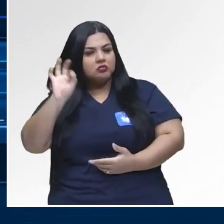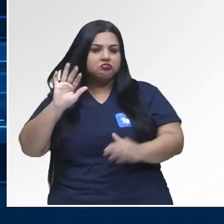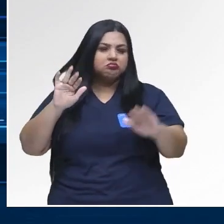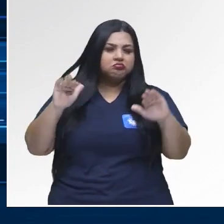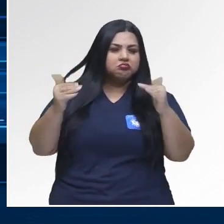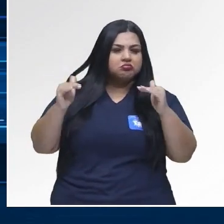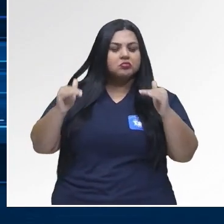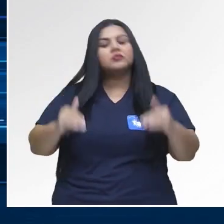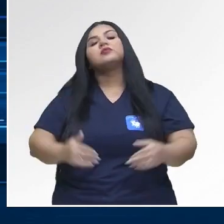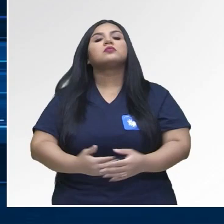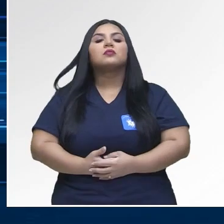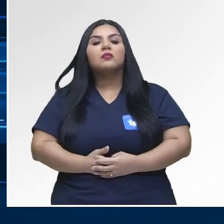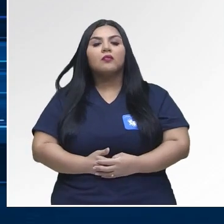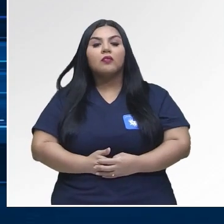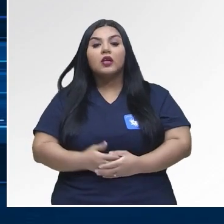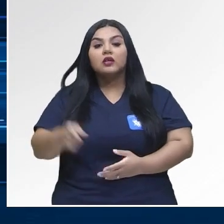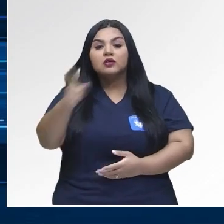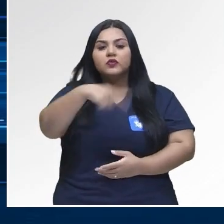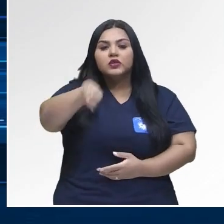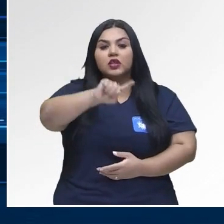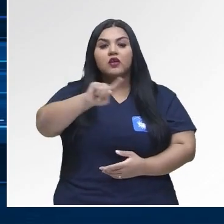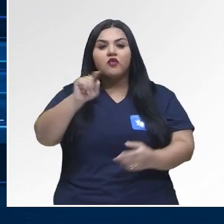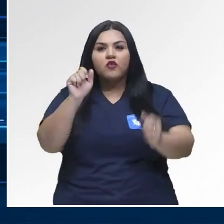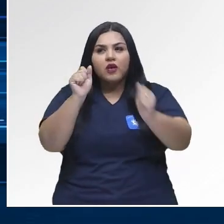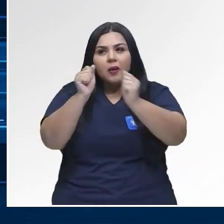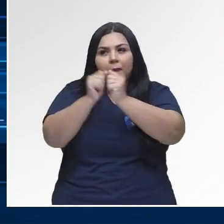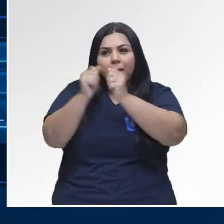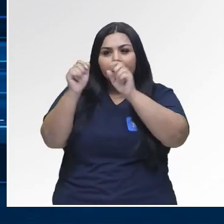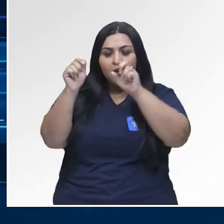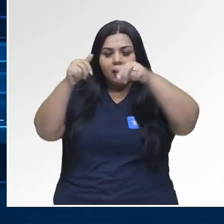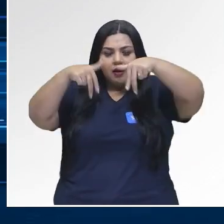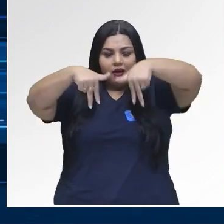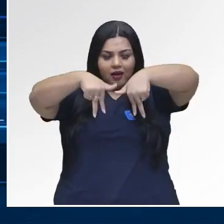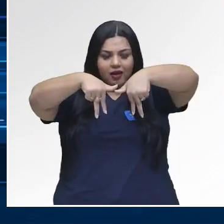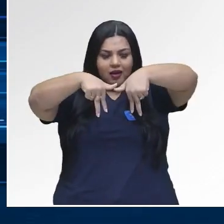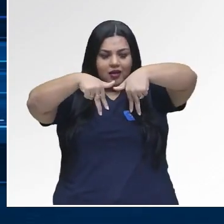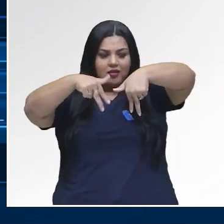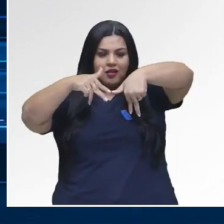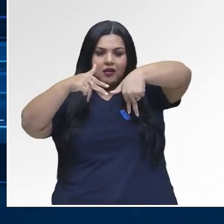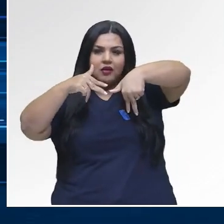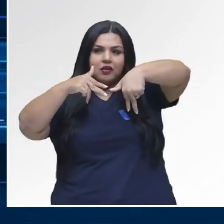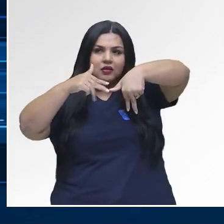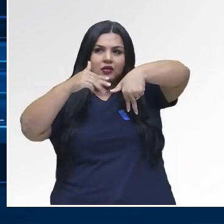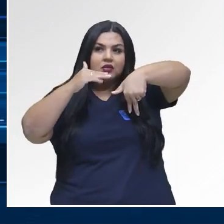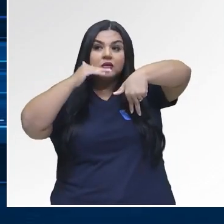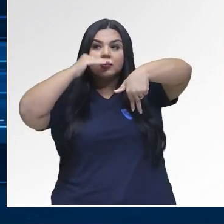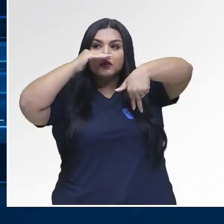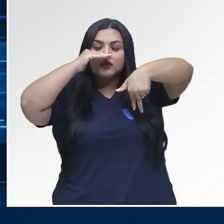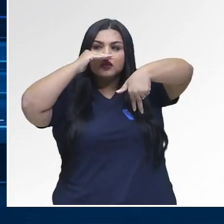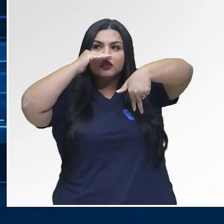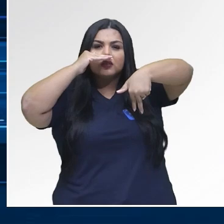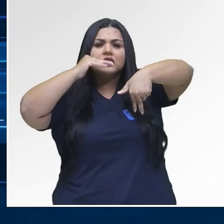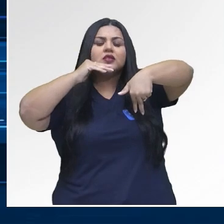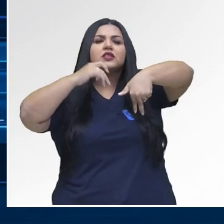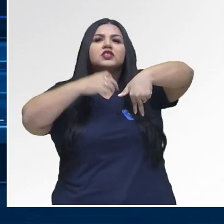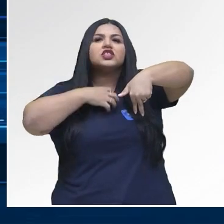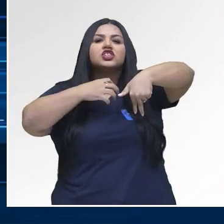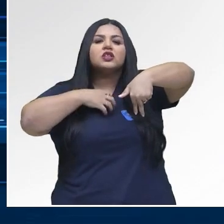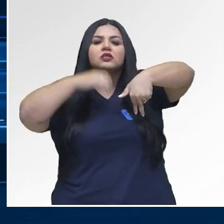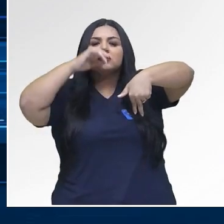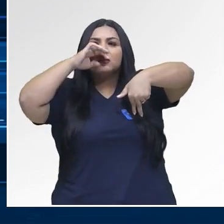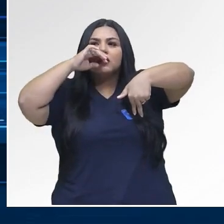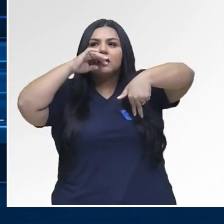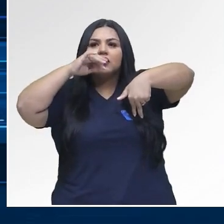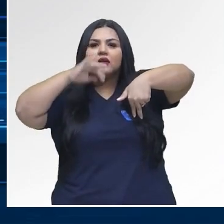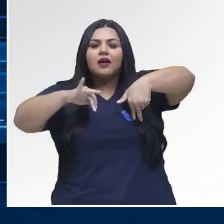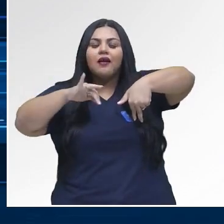menos, tá? Então, se você ficar pertinho de uma pessoa, você botar a mão perto do seu nariz, você sente aquele ar quente saindo de dentro